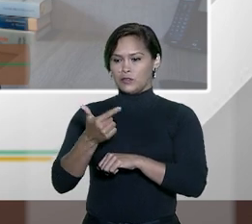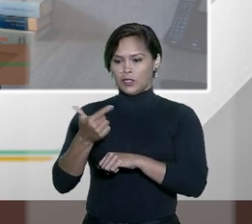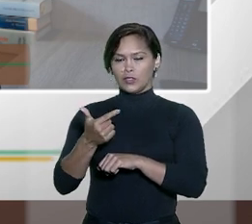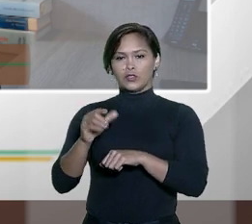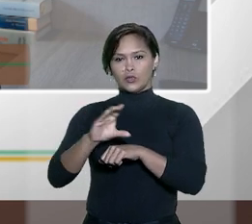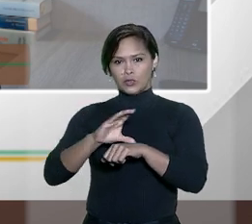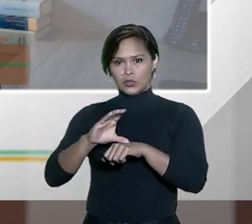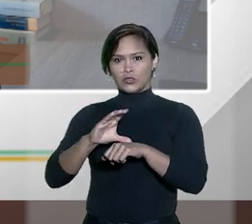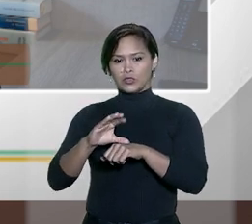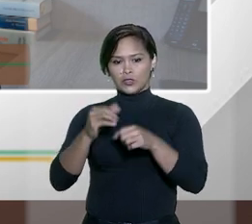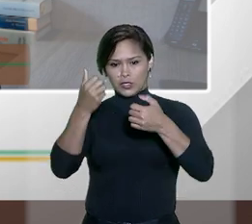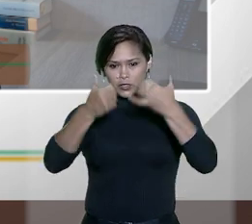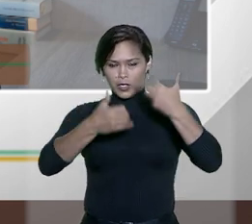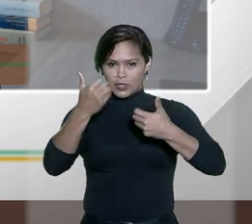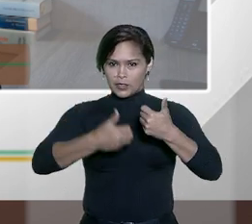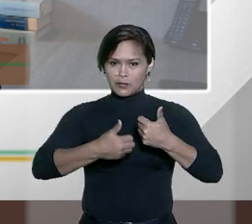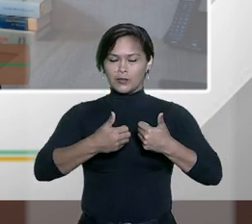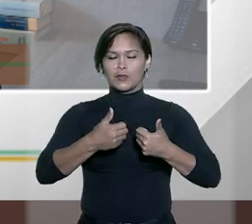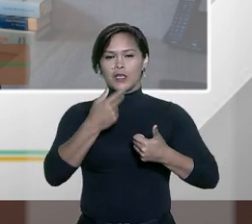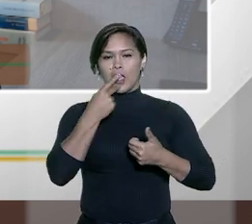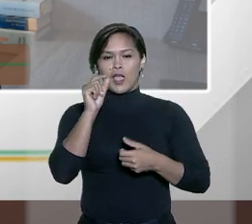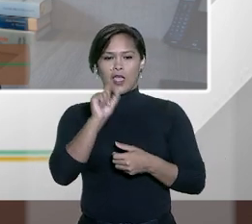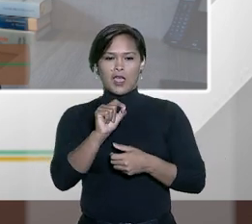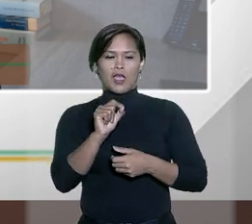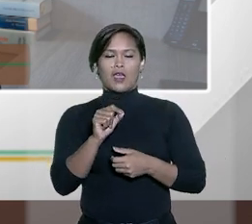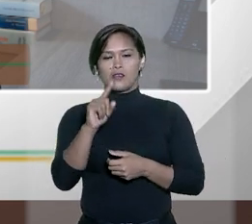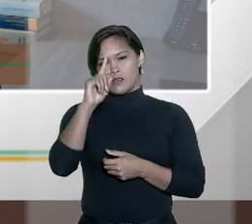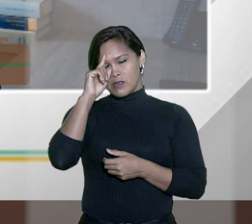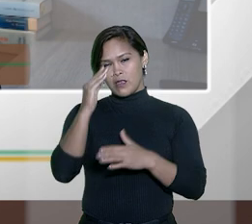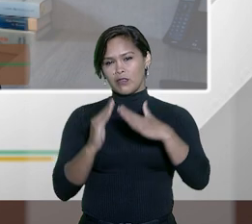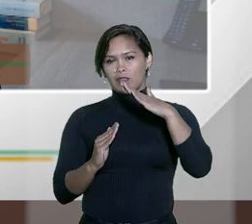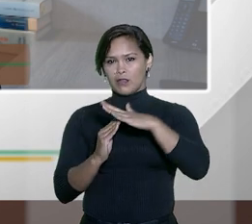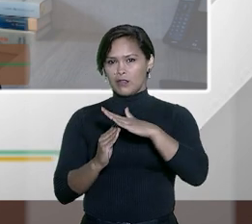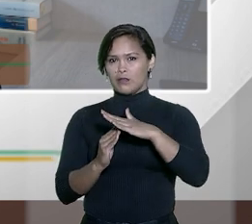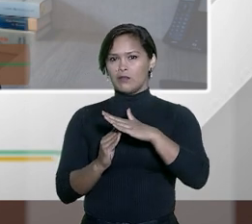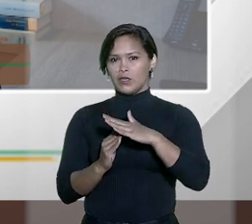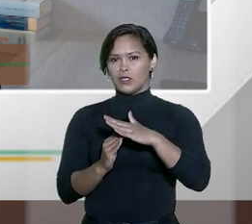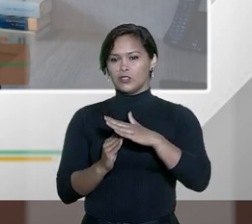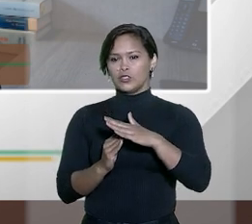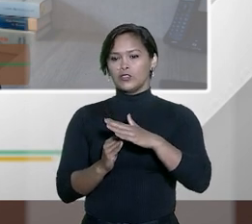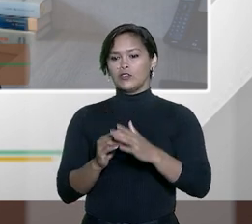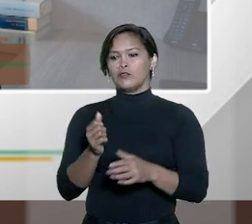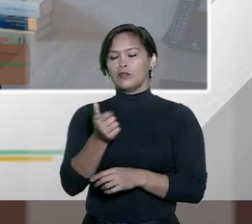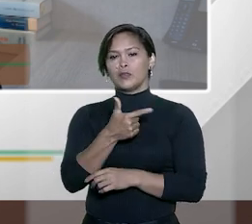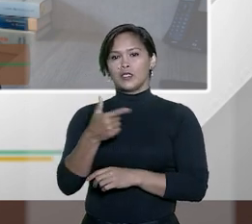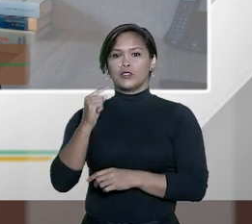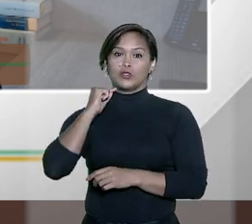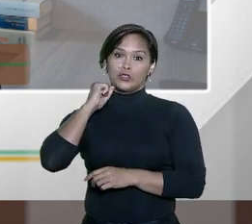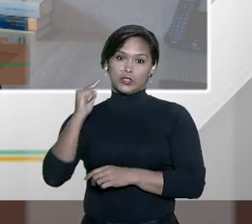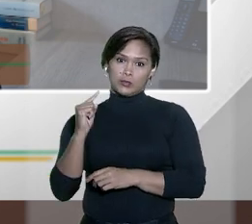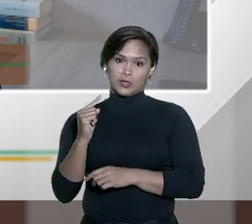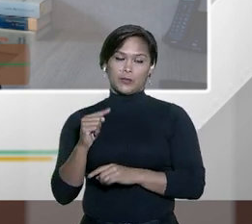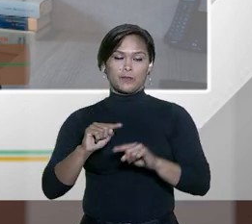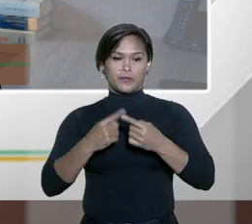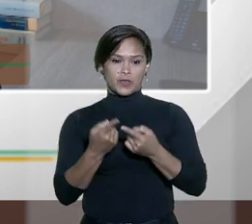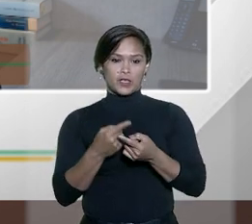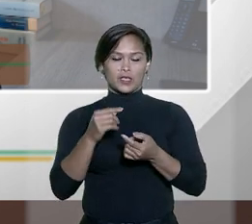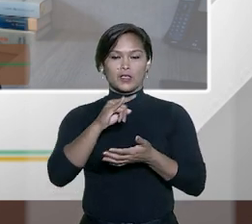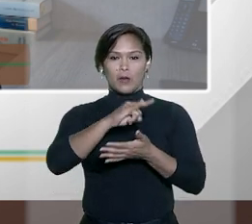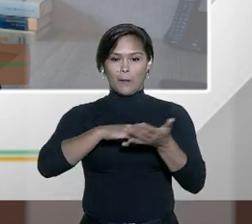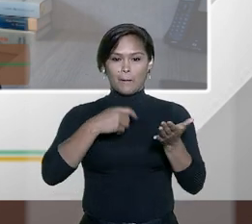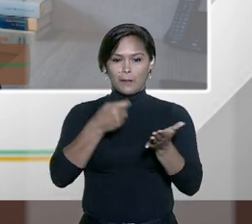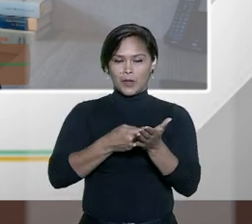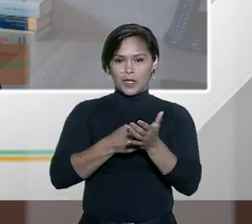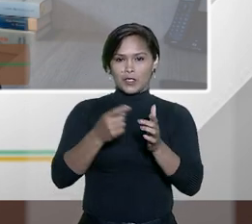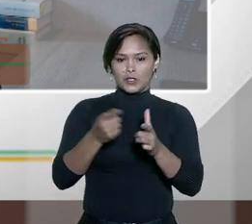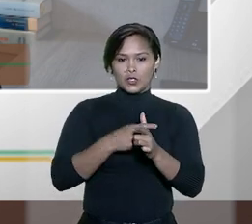emendas constitucionais que nós estamos tratando, essa data limite foi para 2 de abril. Então, precatórios